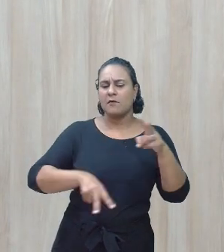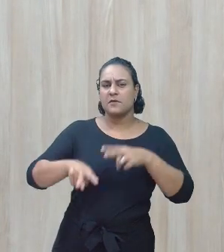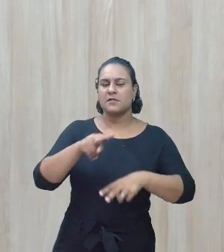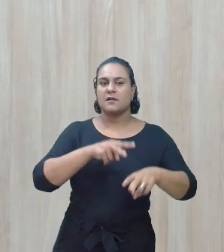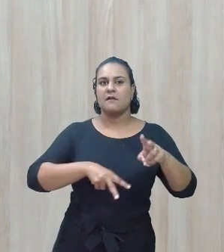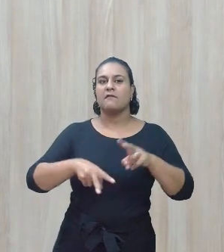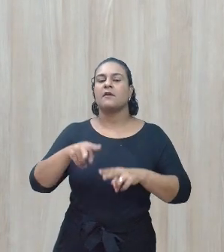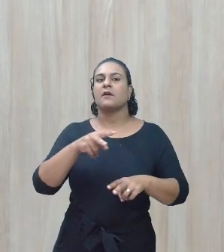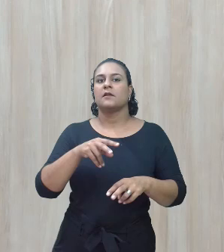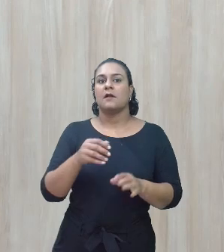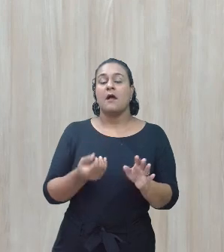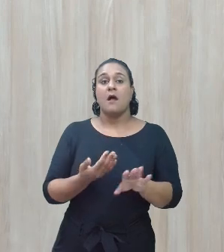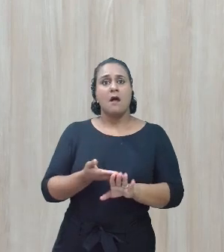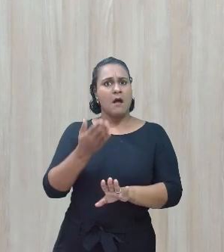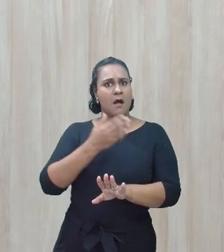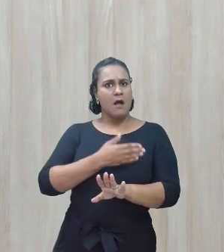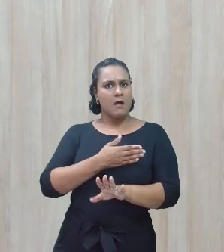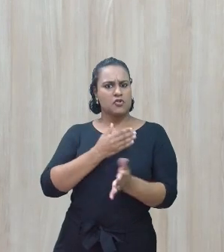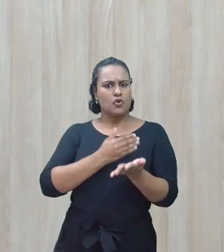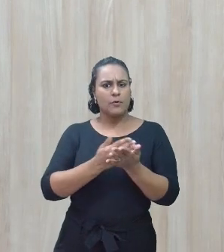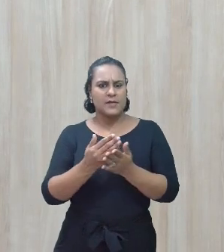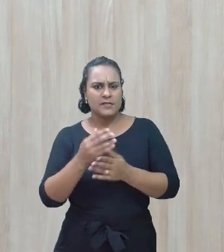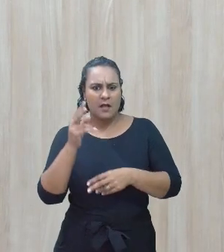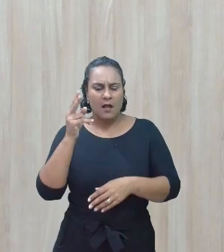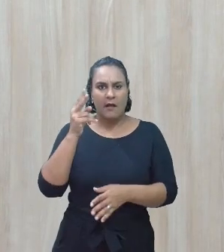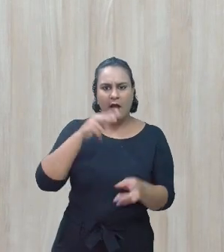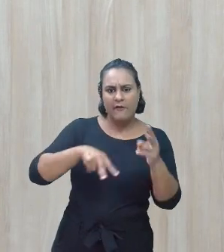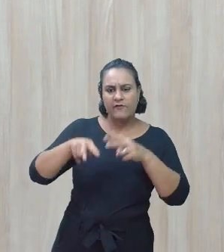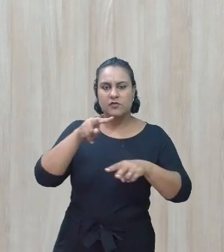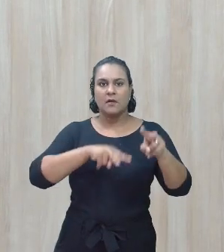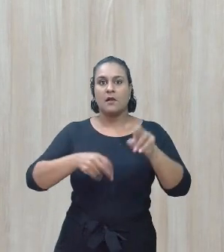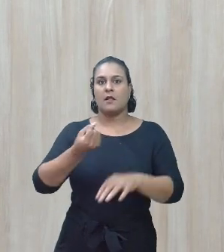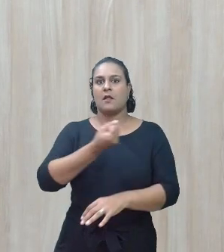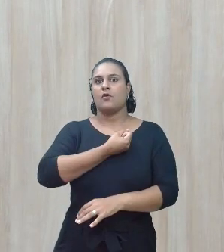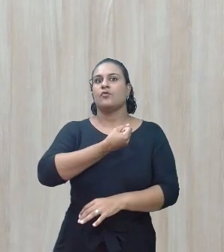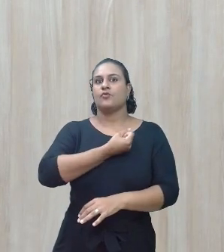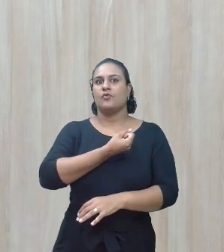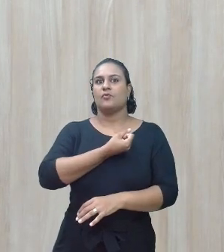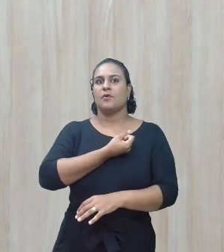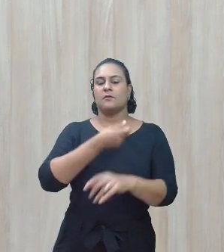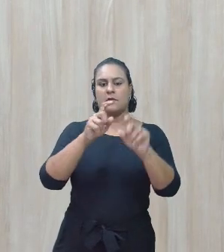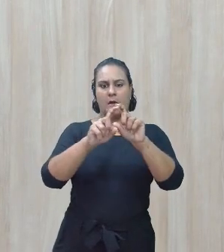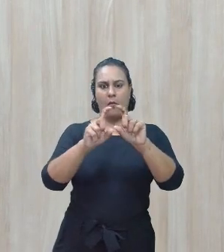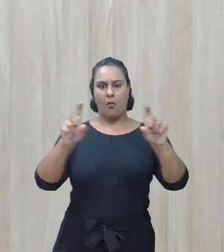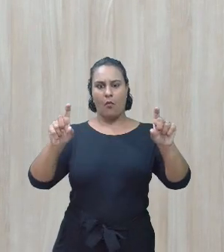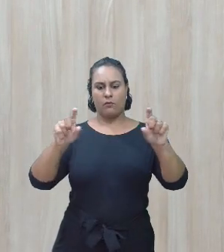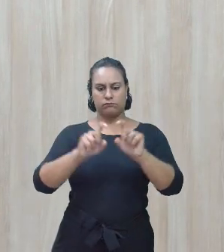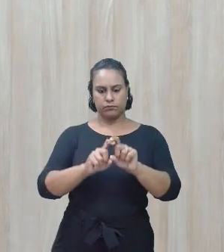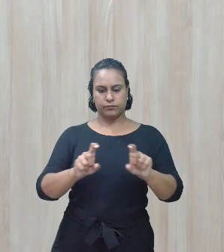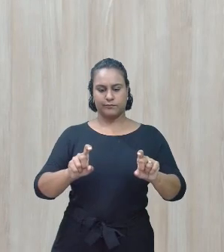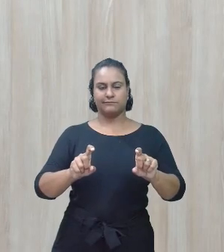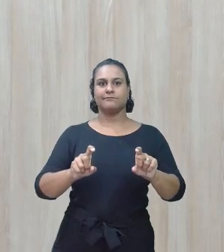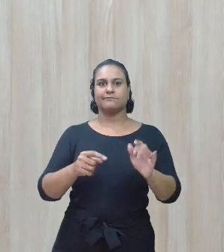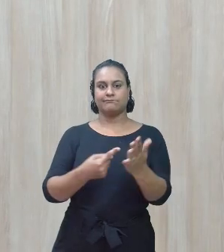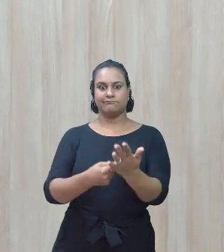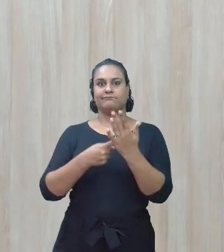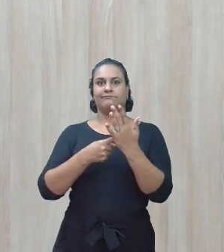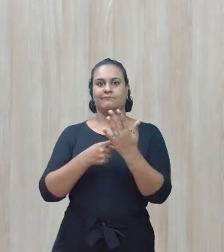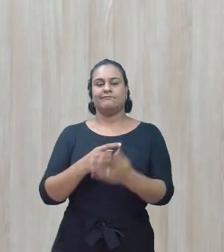gráfico, antes mesmo de ler o número, a rapidez com que essa barra maior se destaca nessa informação.